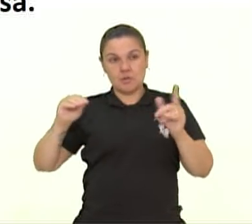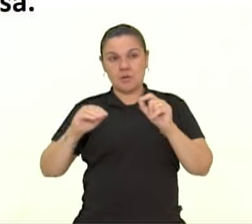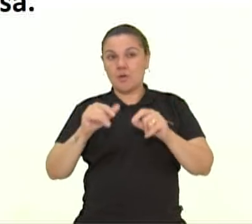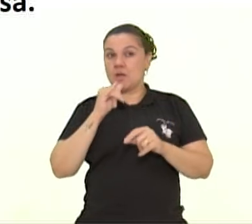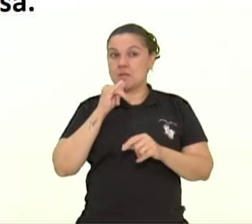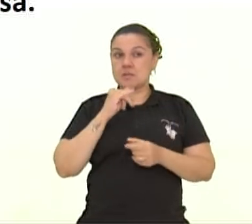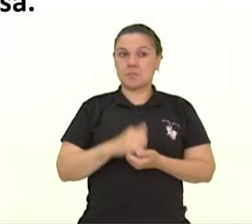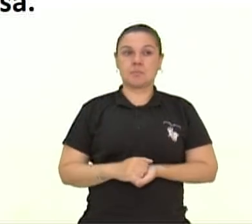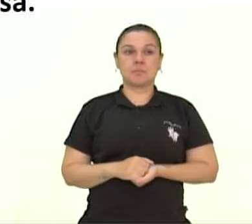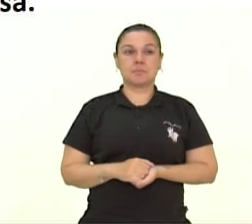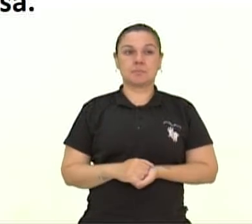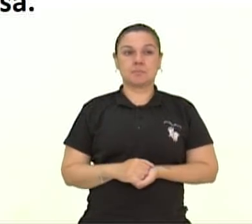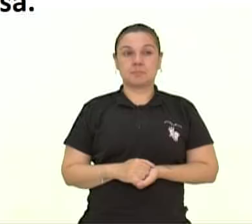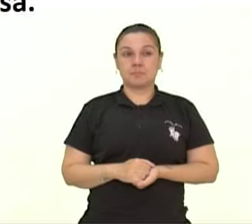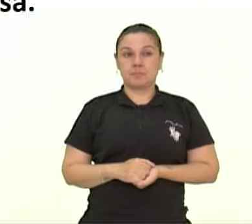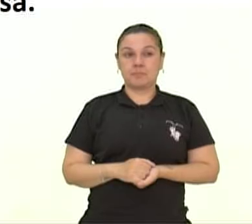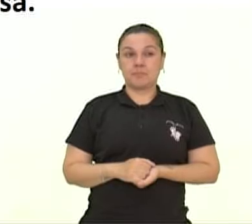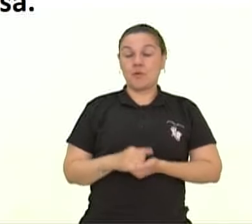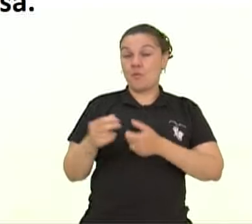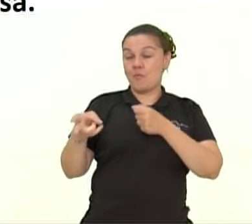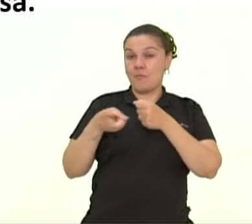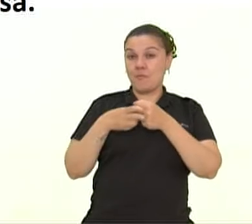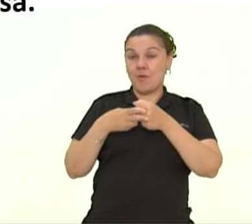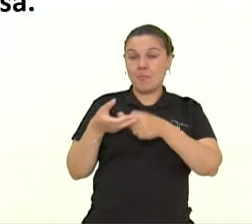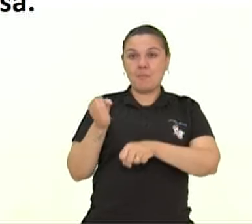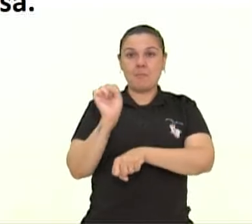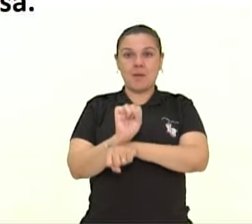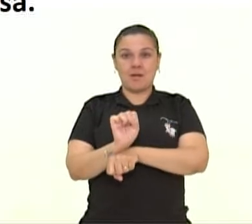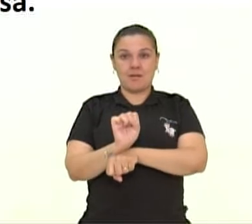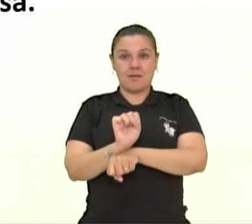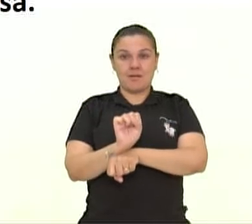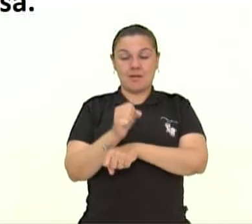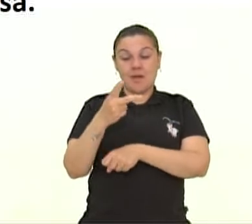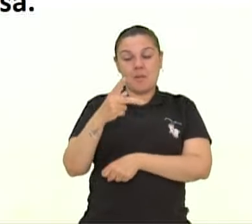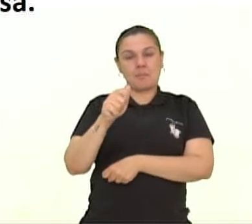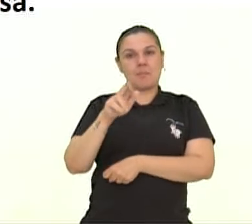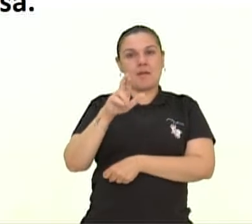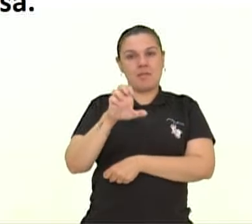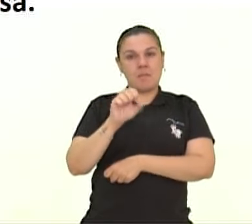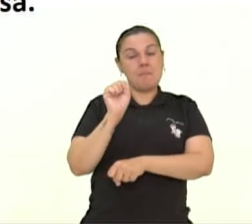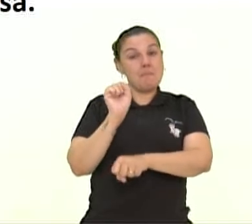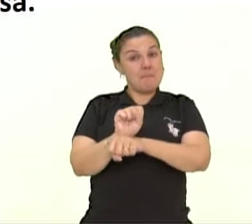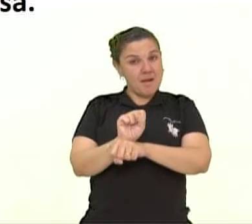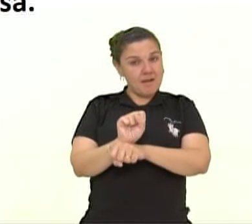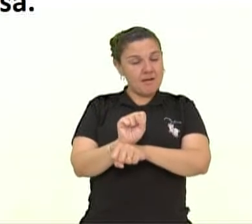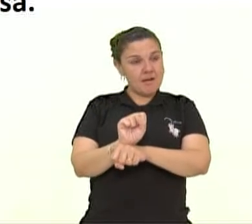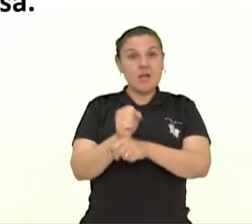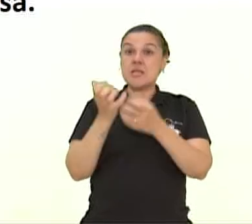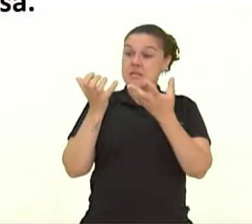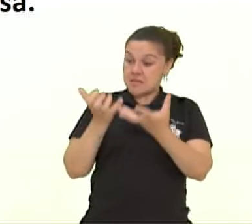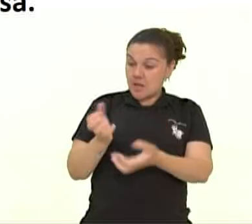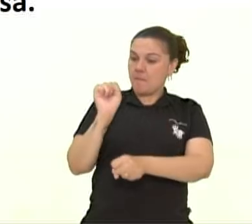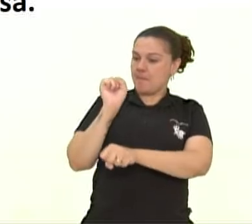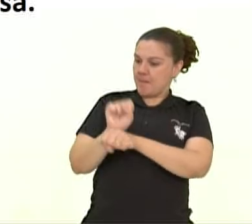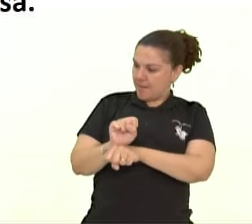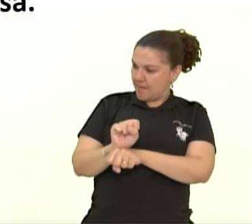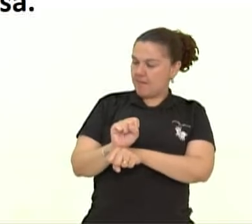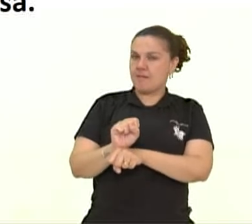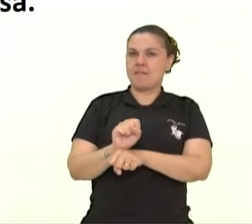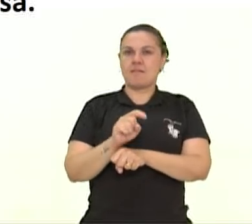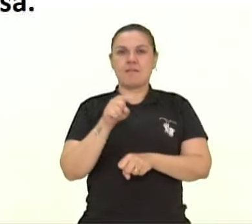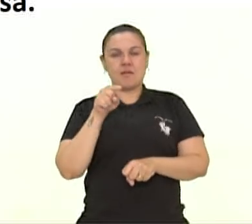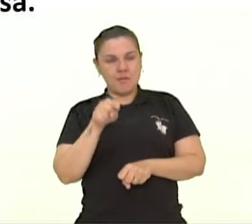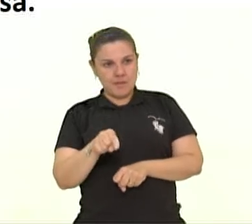por exemplo, o verbo parar, né? Quando eu digo pare de fazer isso, né? Quer parar? Então, quando você